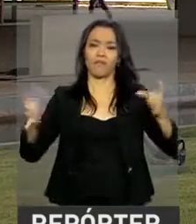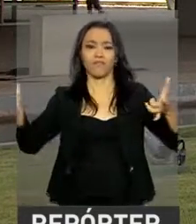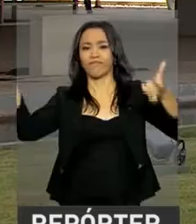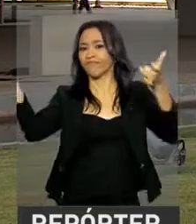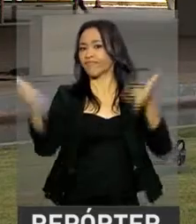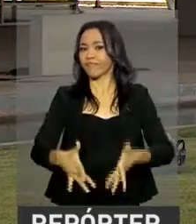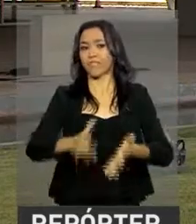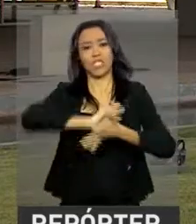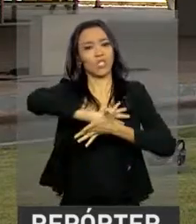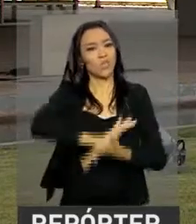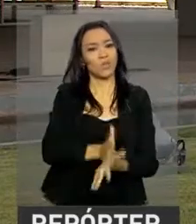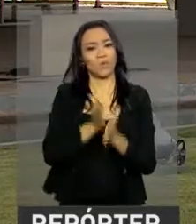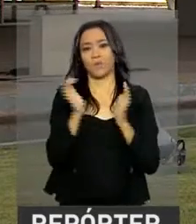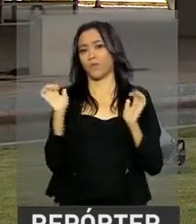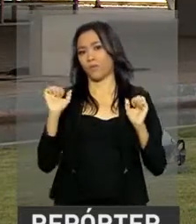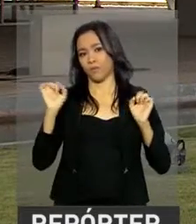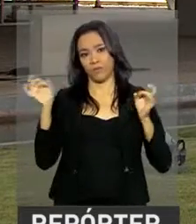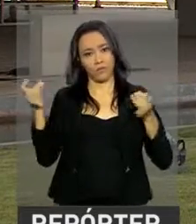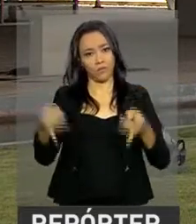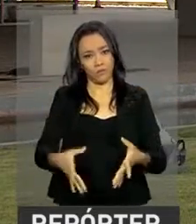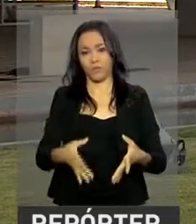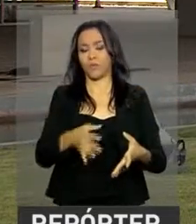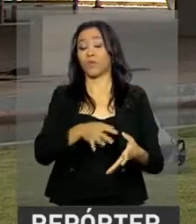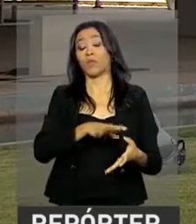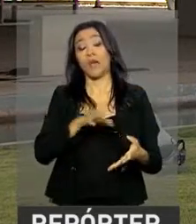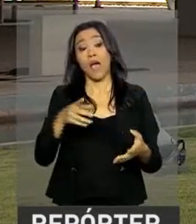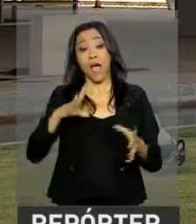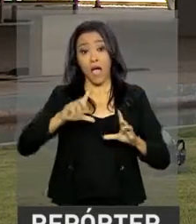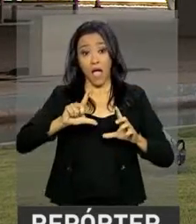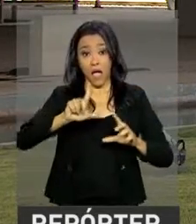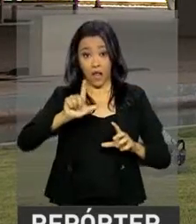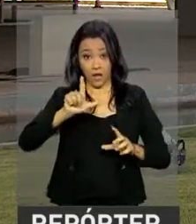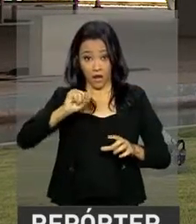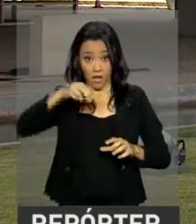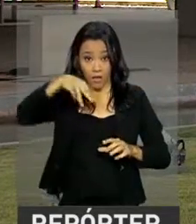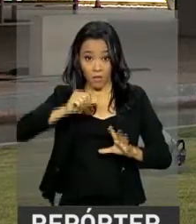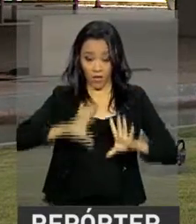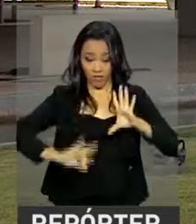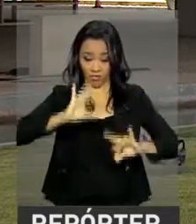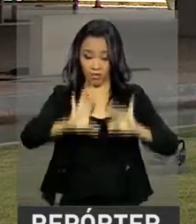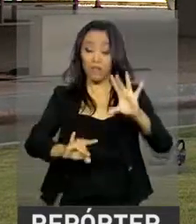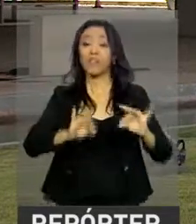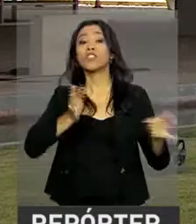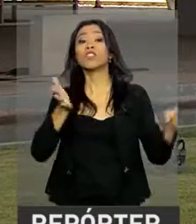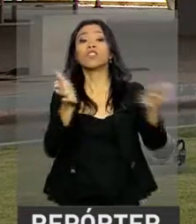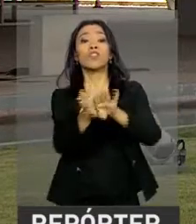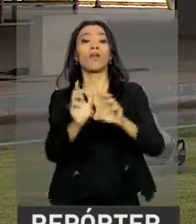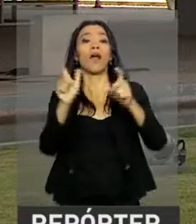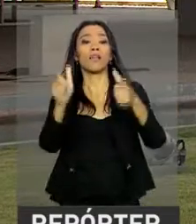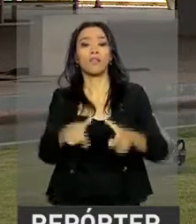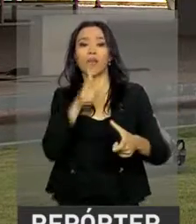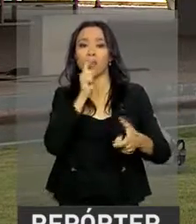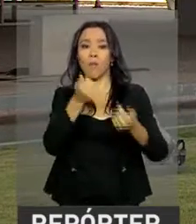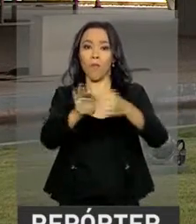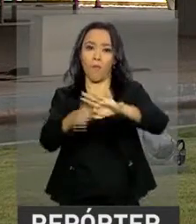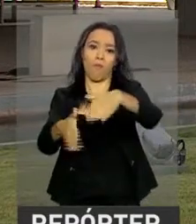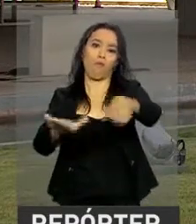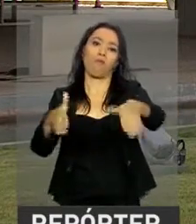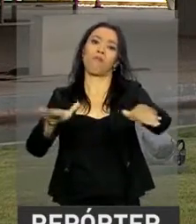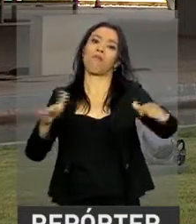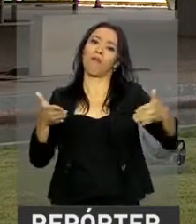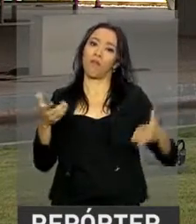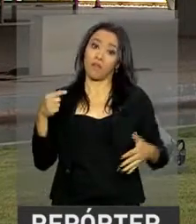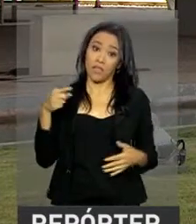Rio Doce. A lama de Mariana chegou até ao Oceano Atlântico e esse desastre ambiental acabou sendo classificado